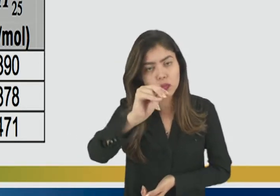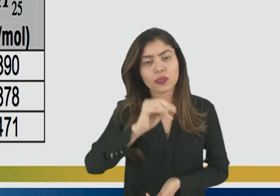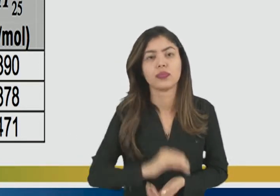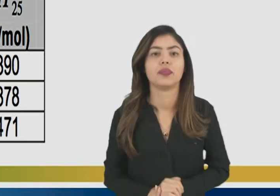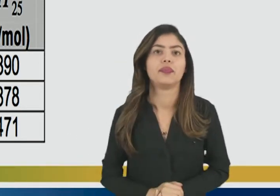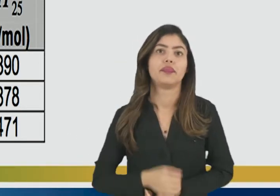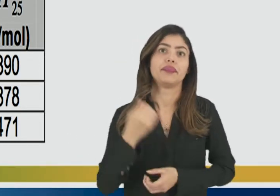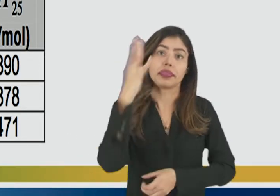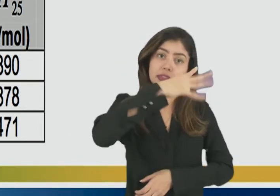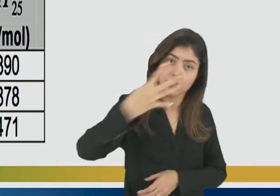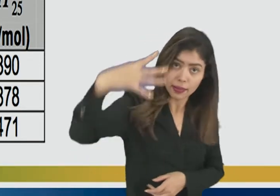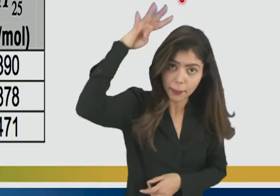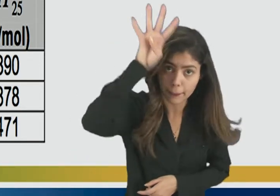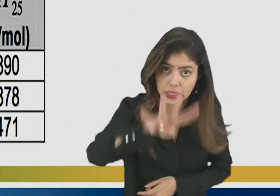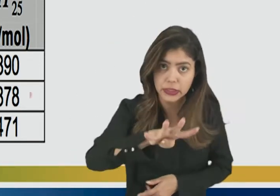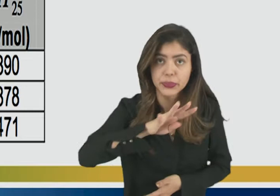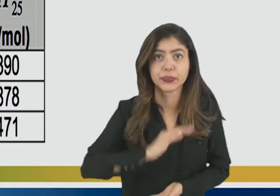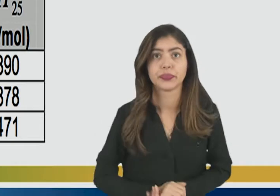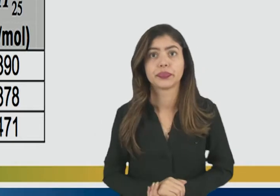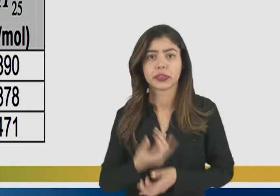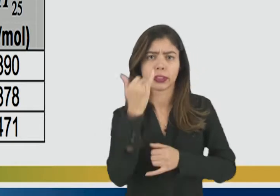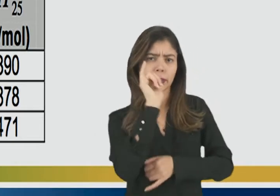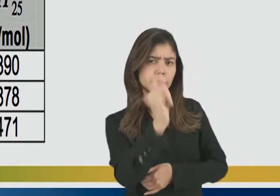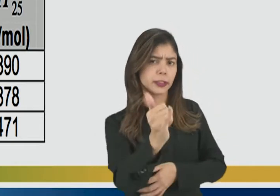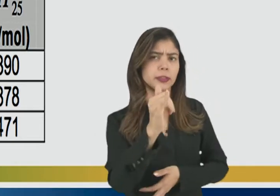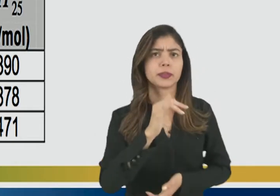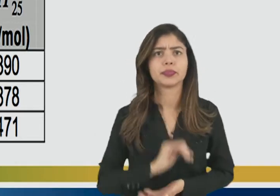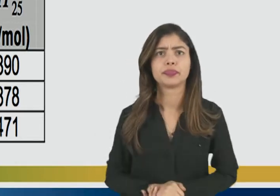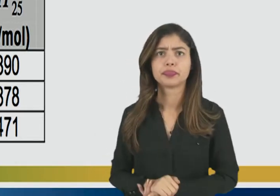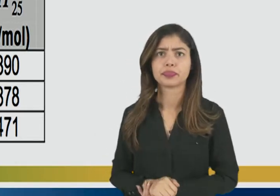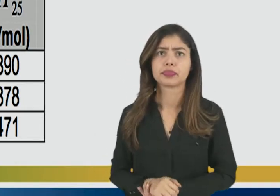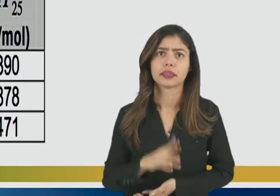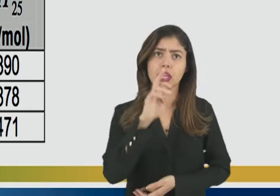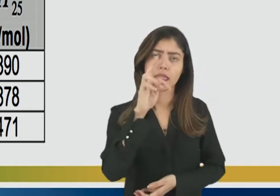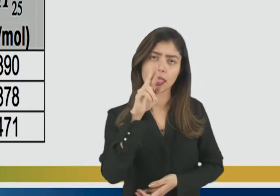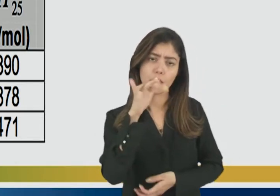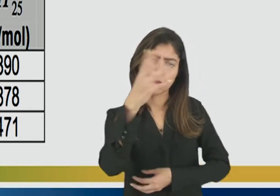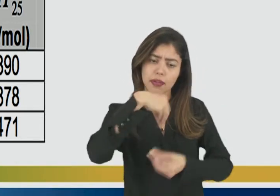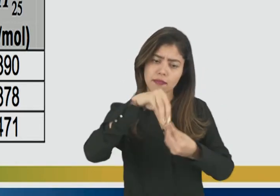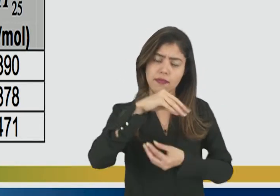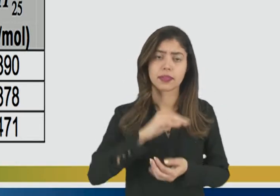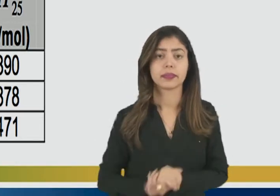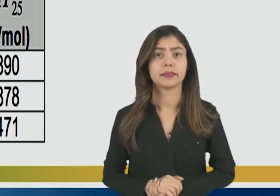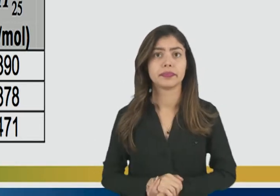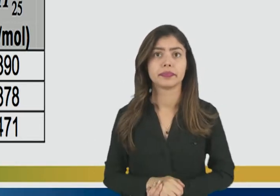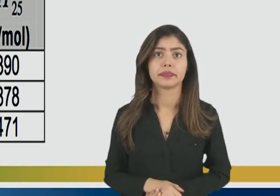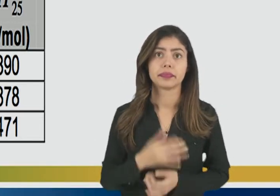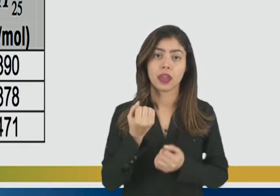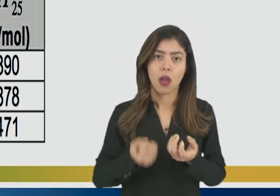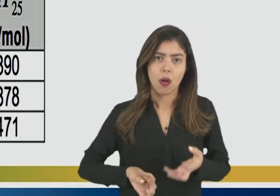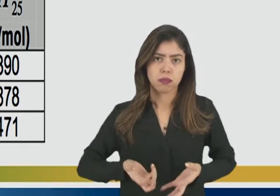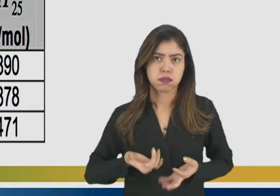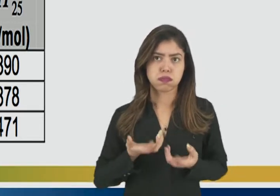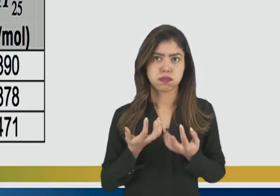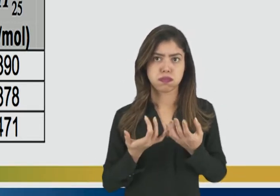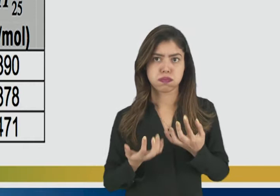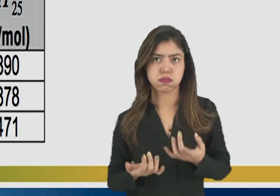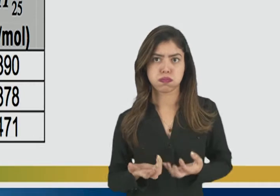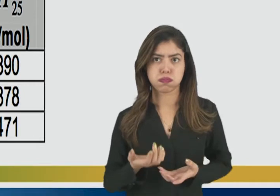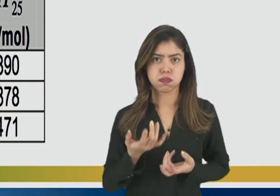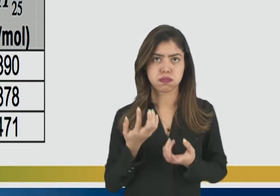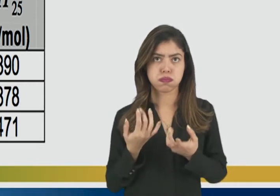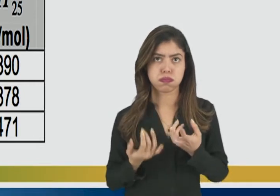Então temos na tabela a energia, a entalpia envolvida na queima do